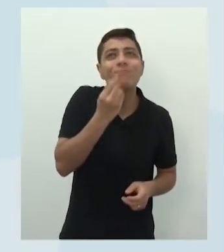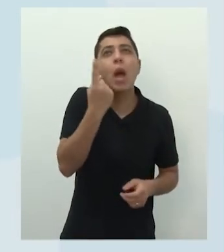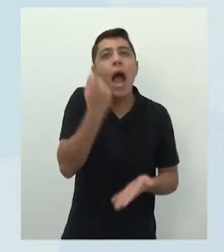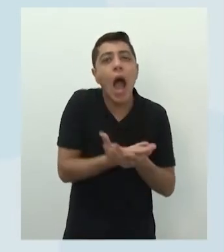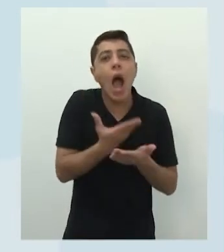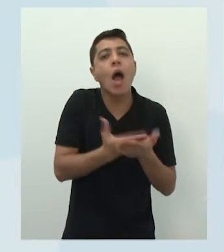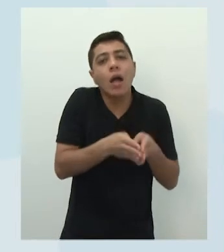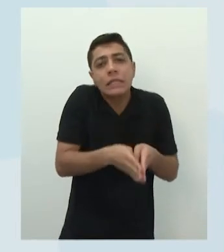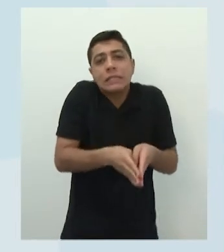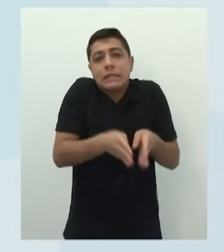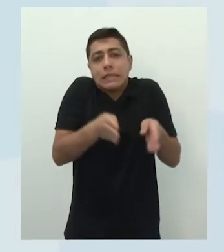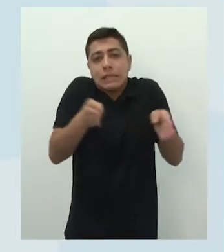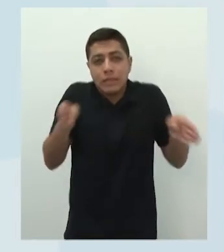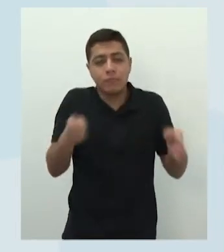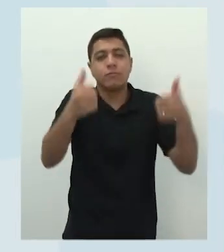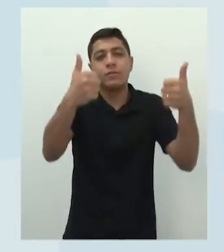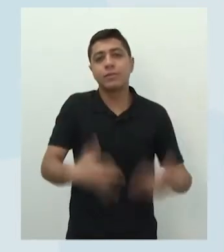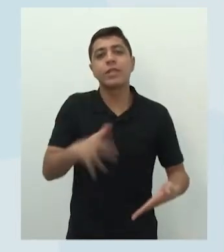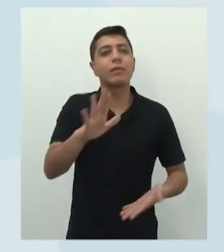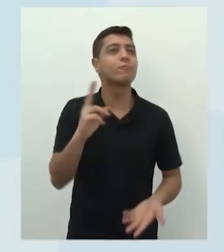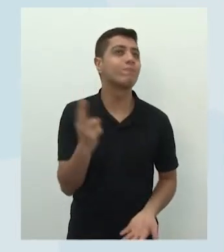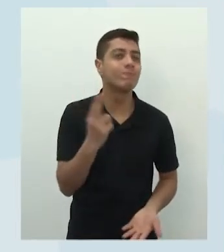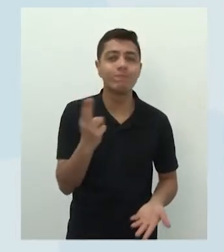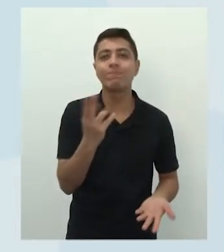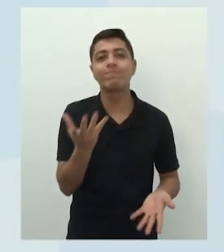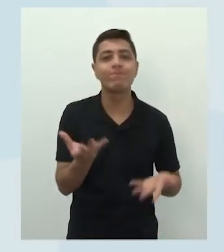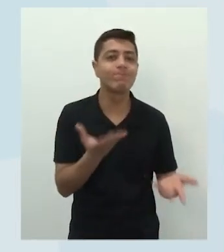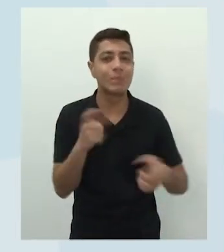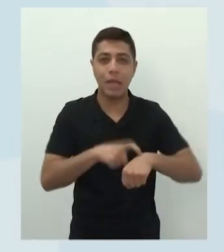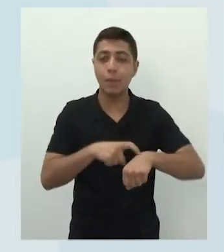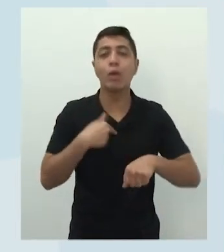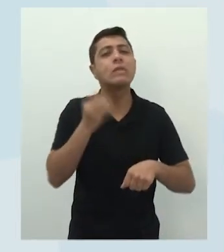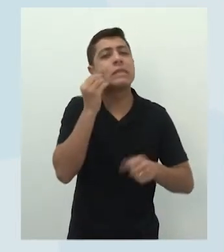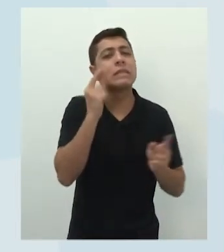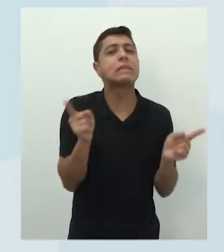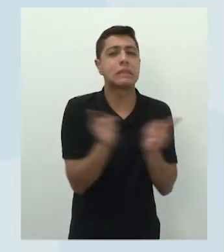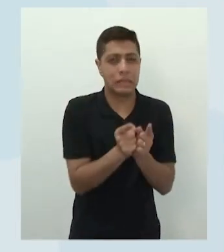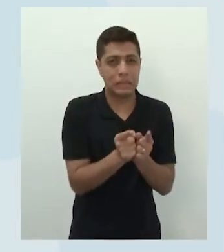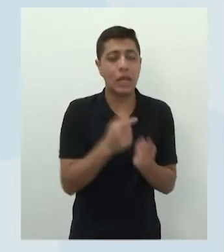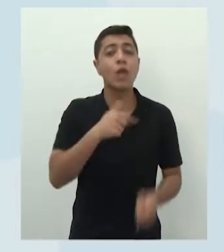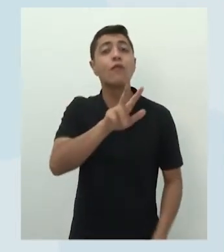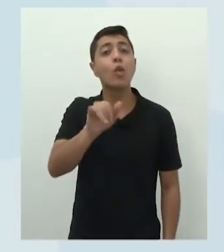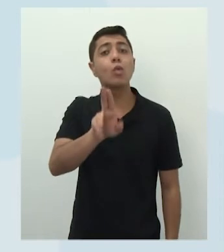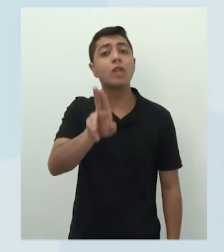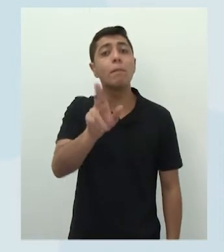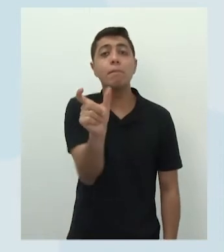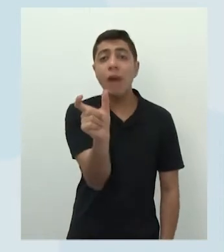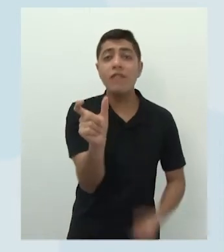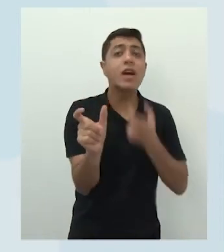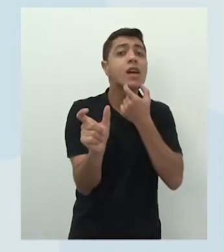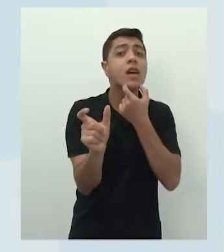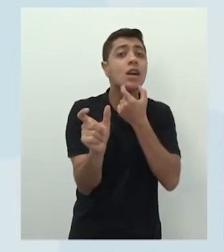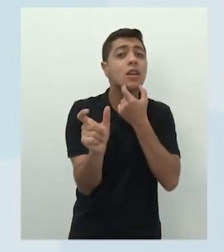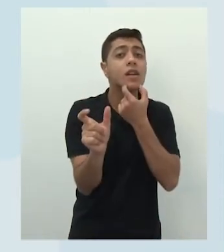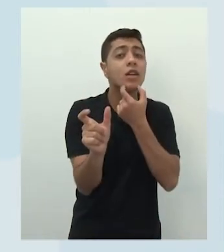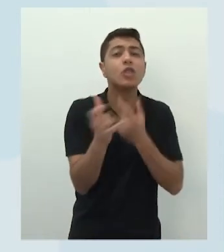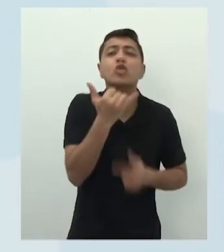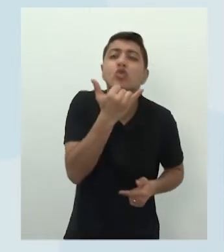acho necessário e fundamental para a gente conversar. Eu vou usar o termo em inglês, turma, me perdoem, porque